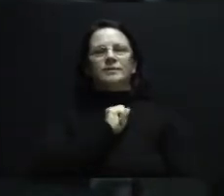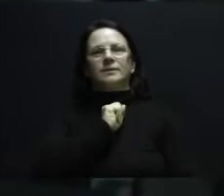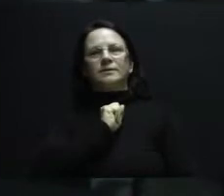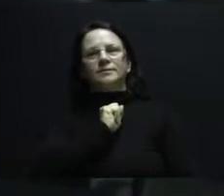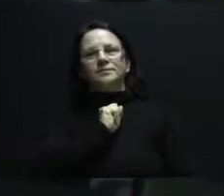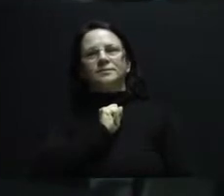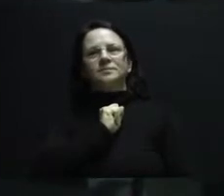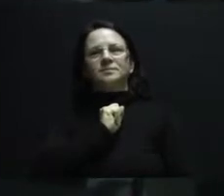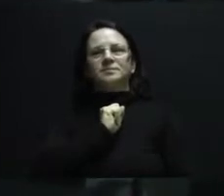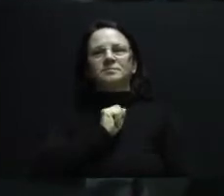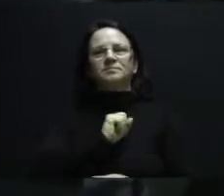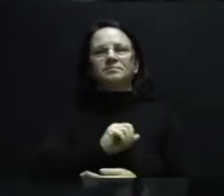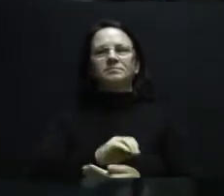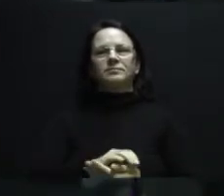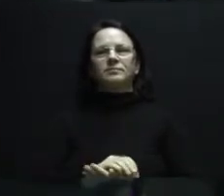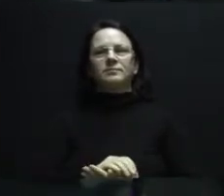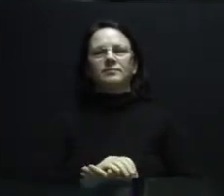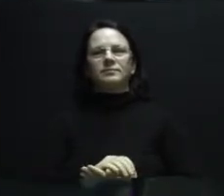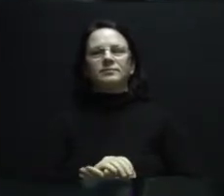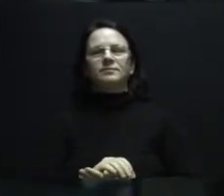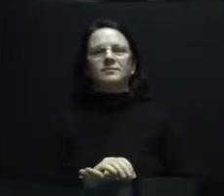amar.